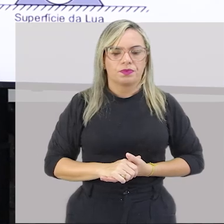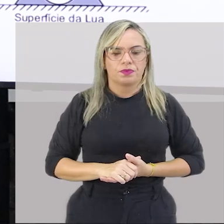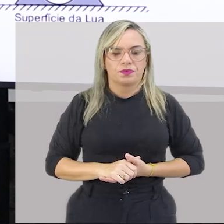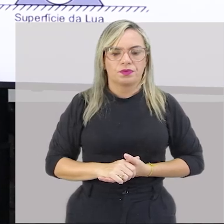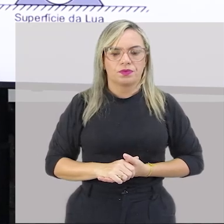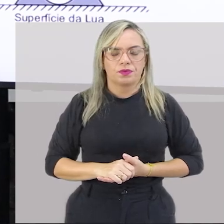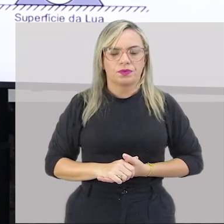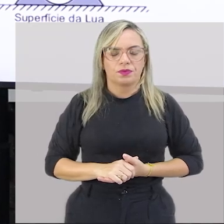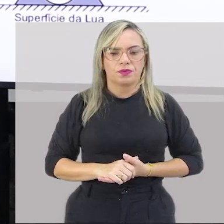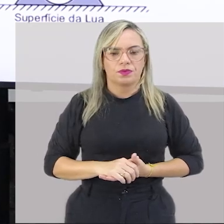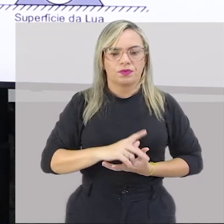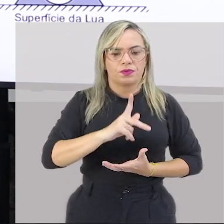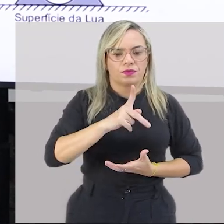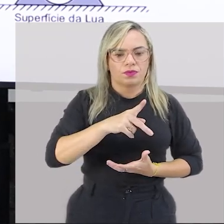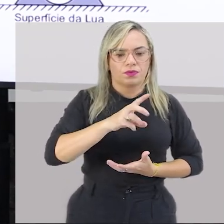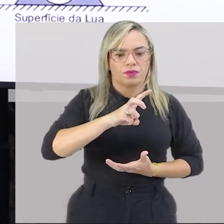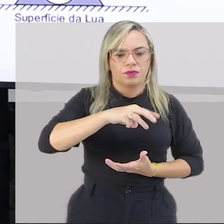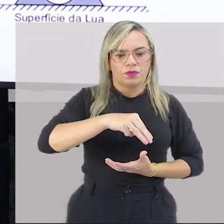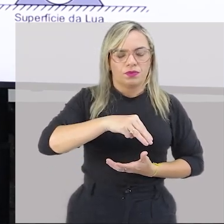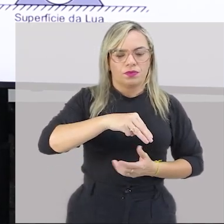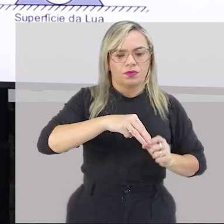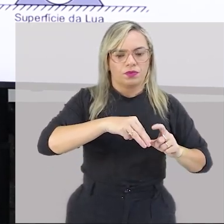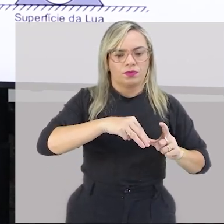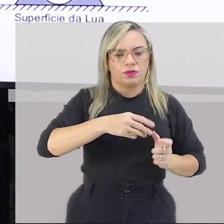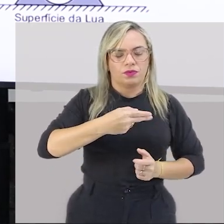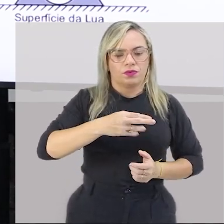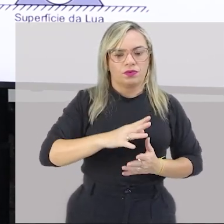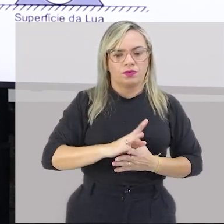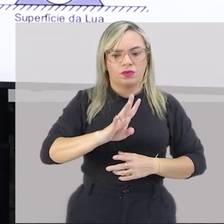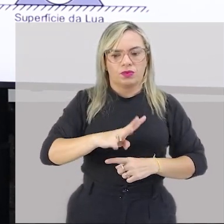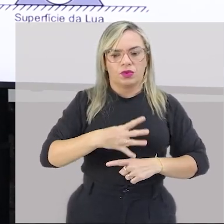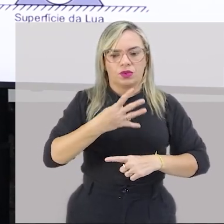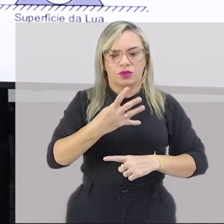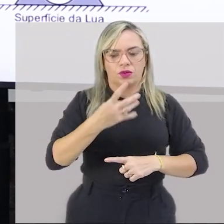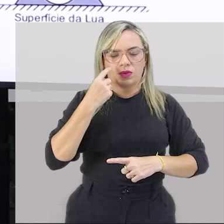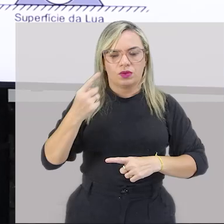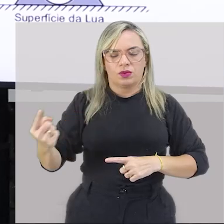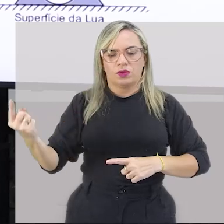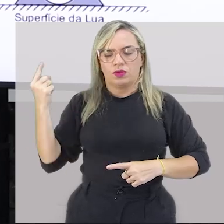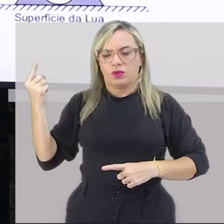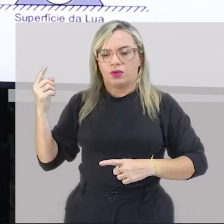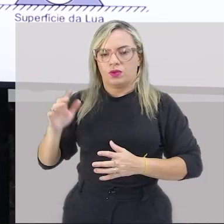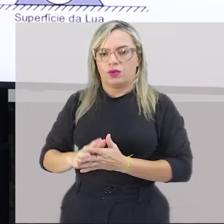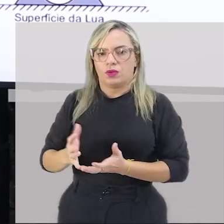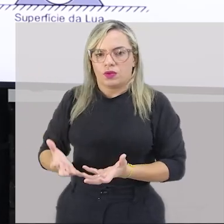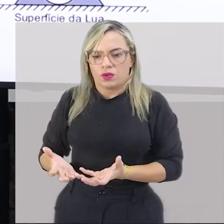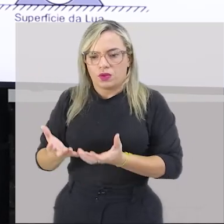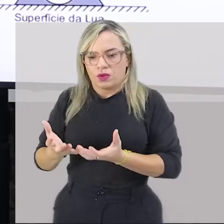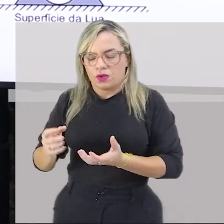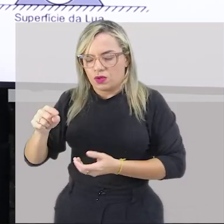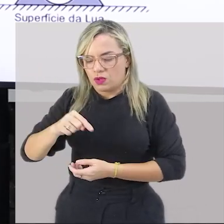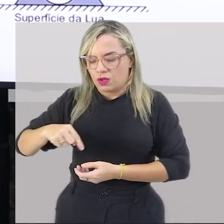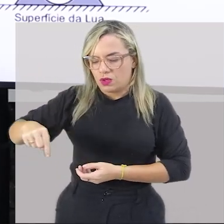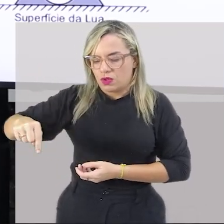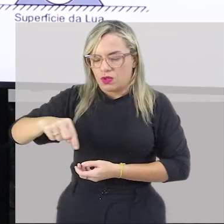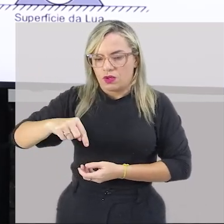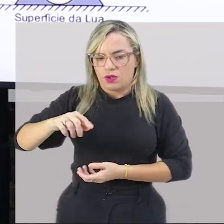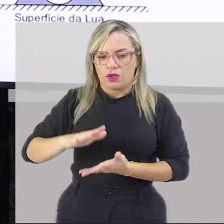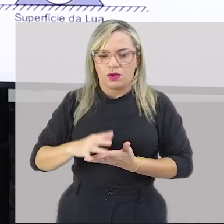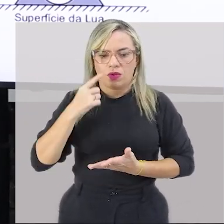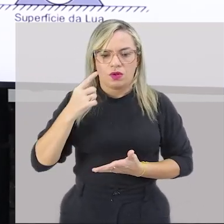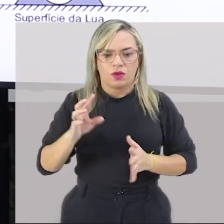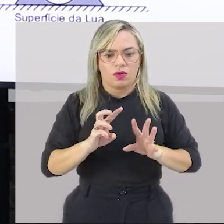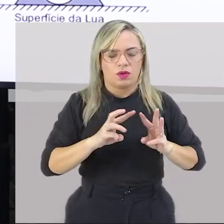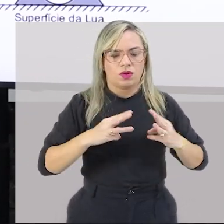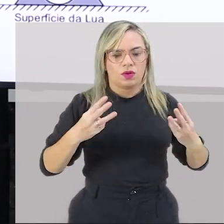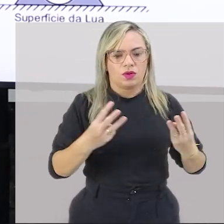massa Mzão vai ser igual a 4 newtons, que é a indicação da balança. Como é que calcula o peso? É a